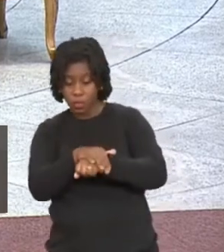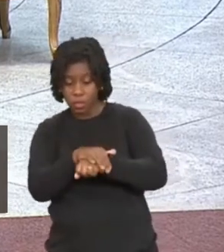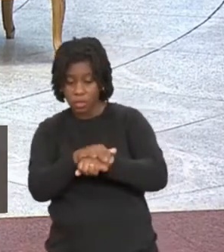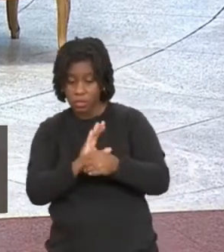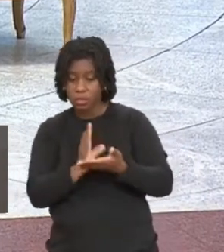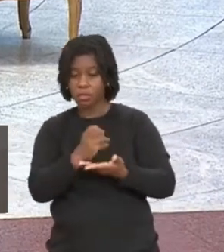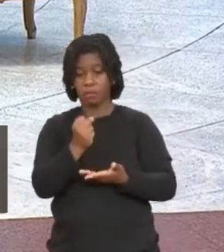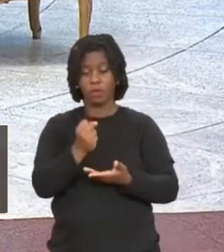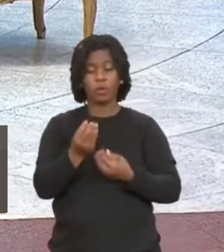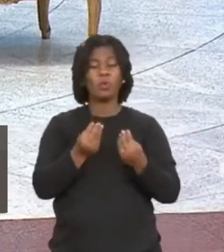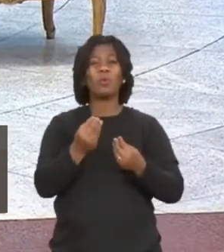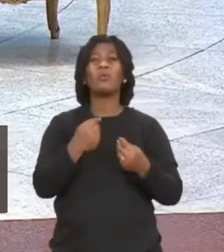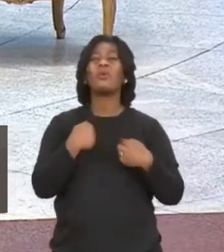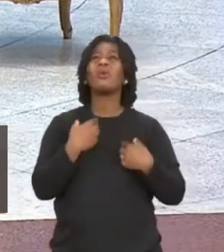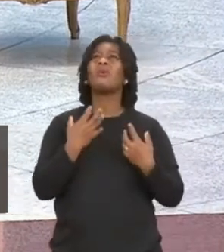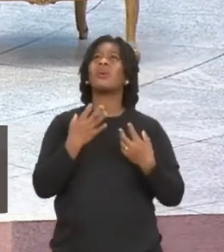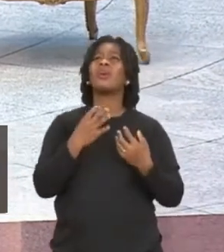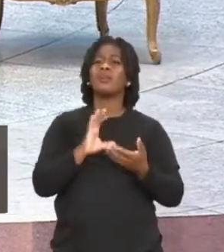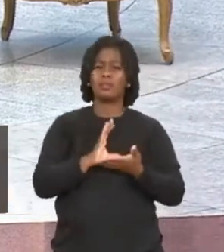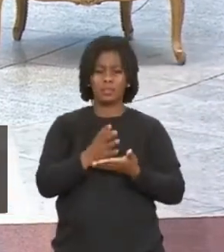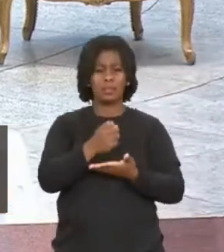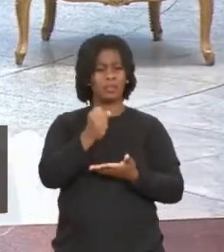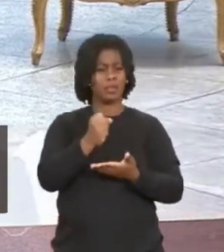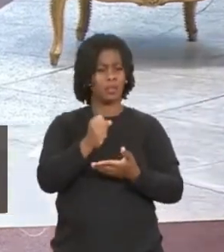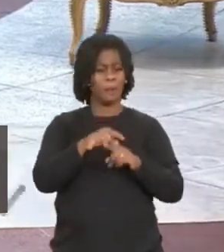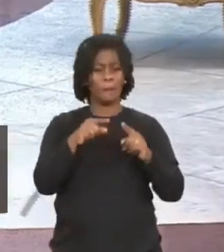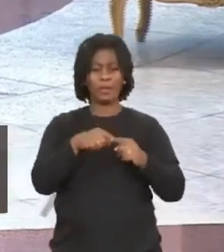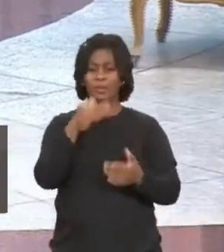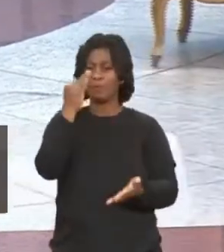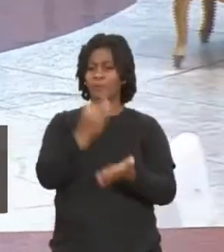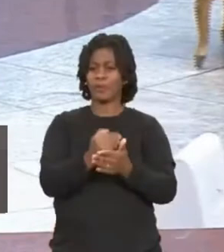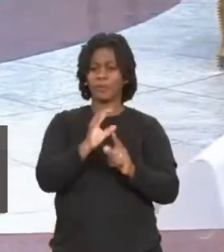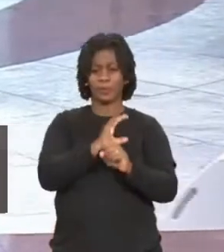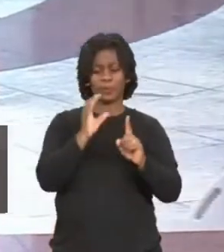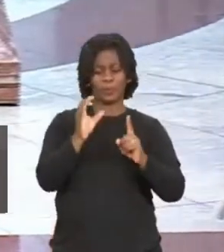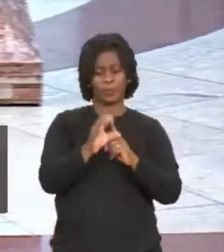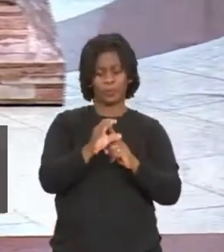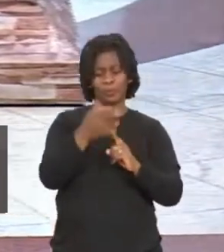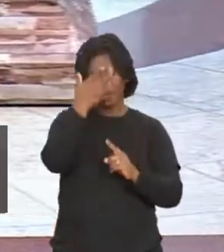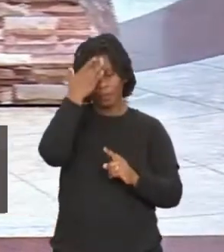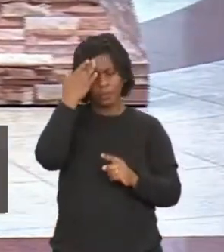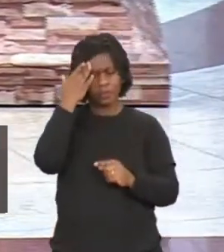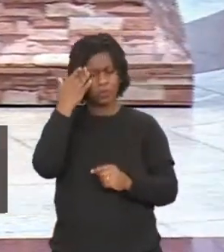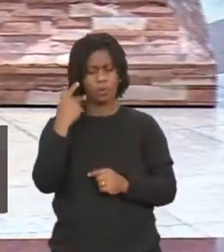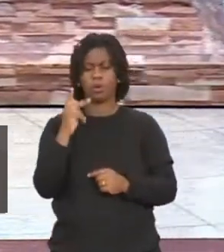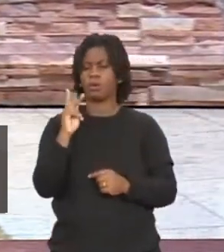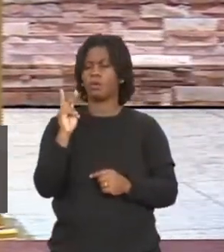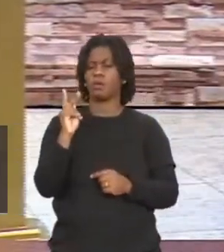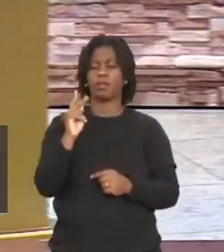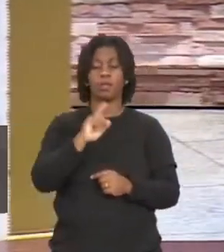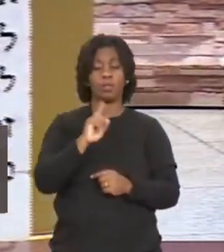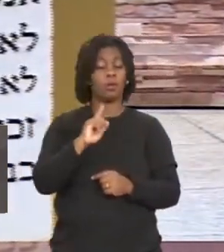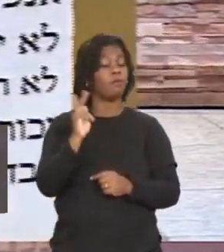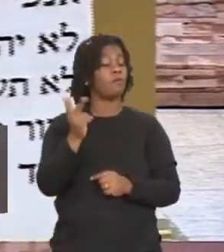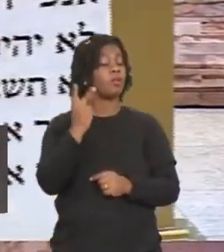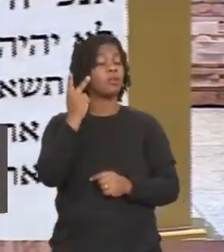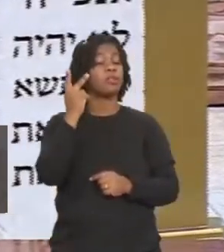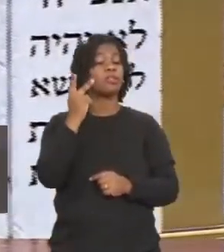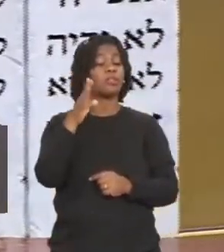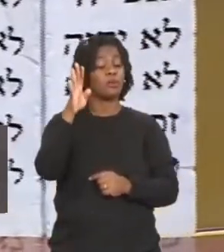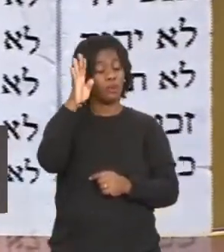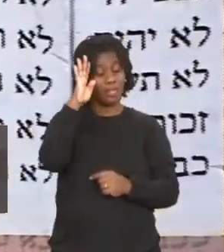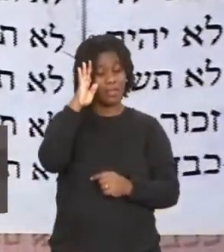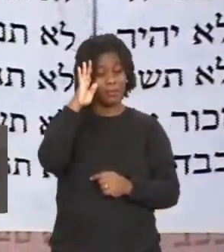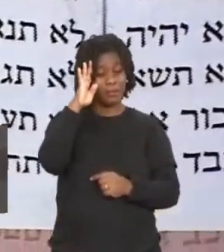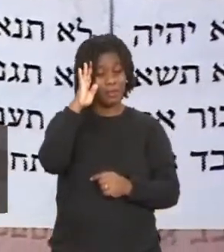eu quero ser salvo e não venho nesse culto? As pessoas que não valorizam a quarta-feira, elas estão dando